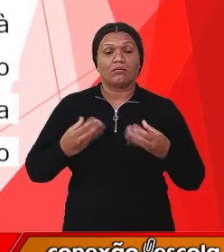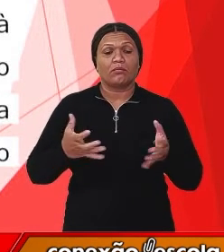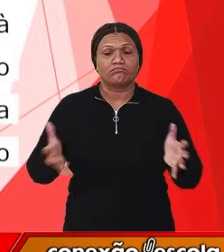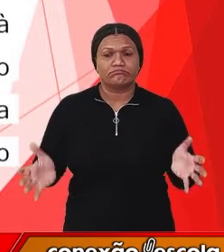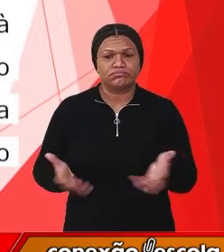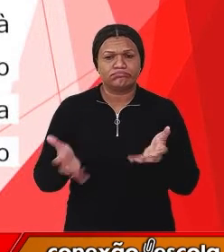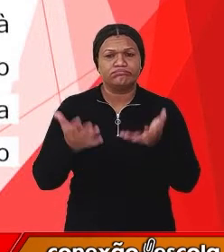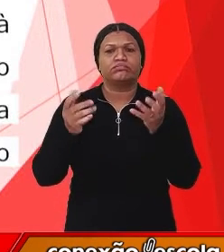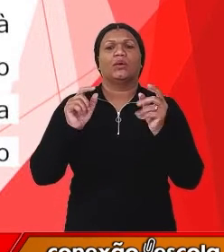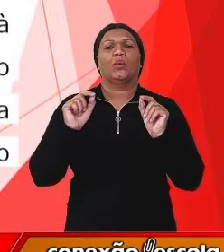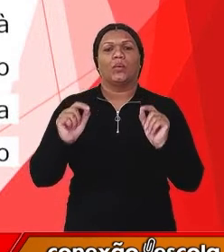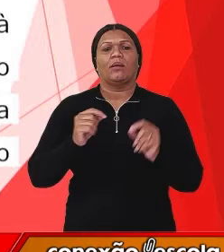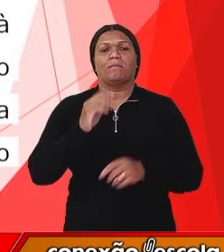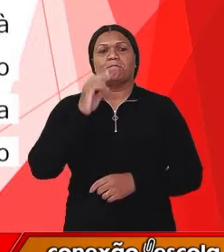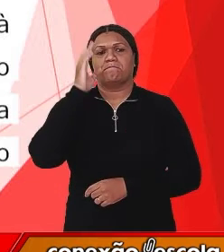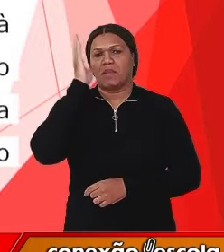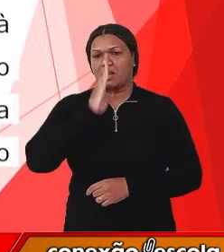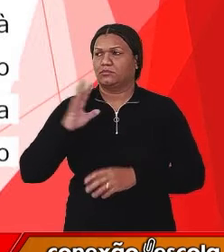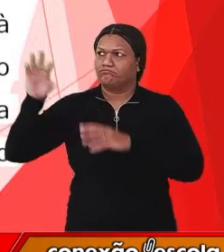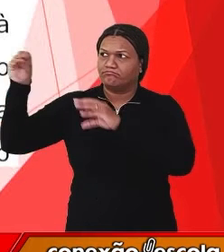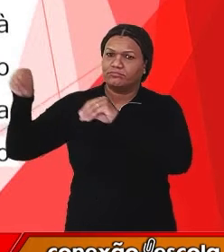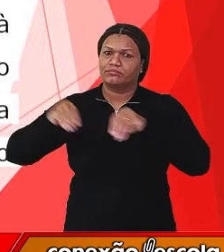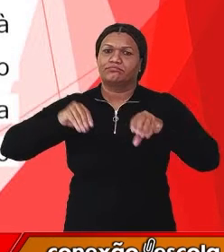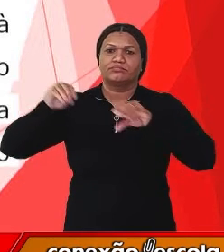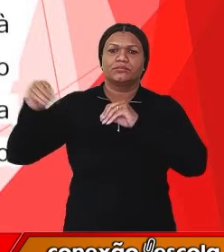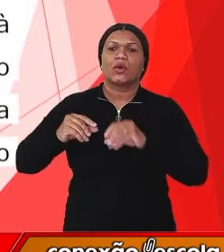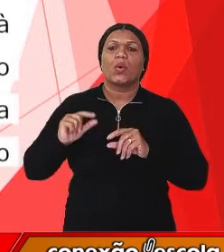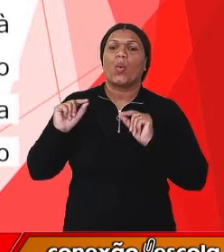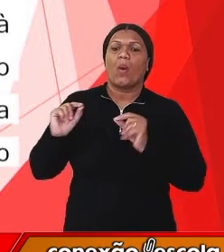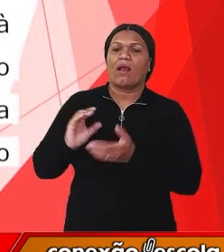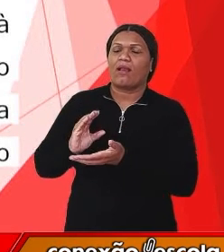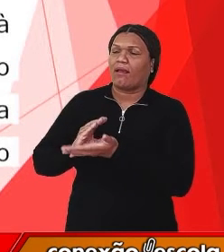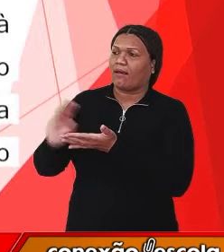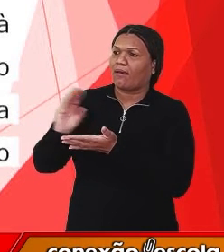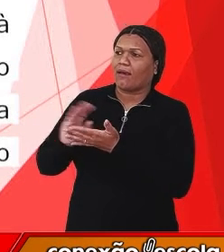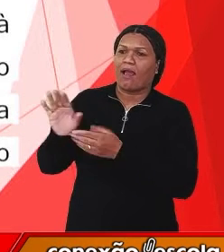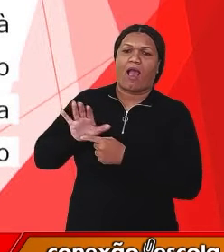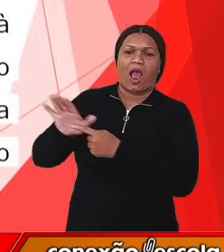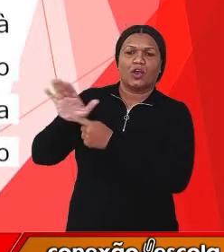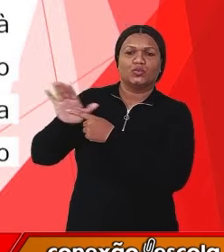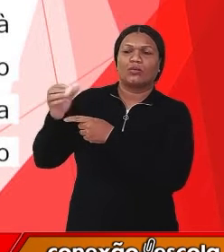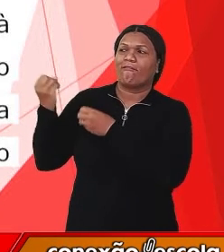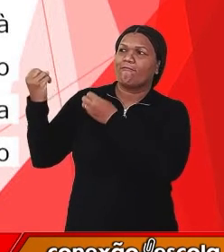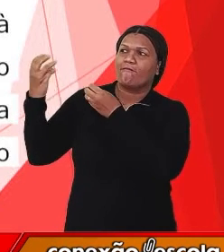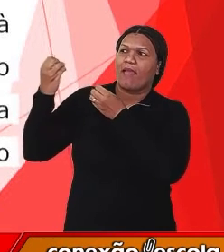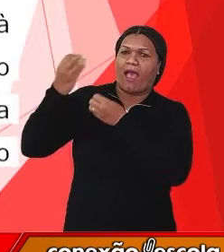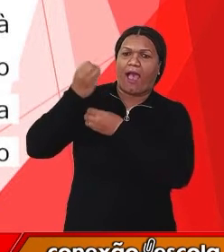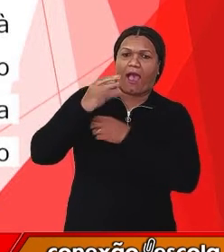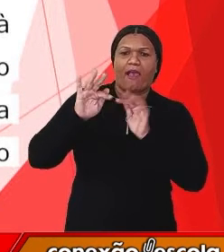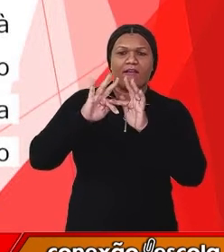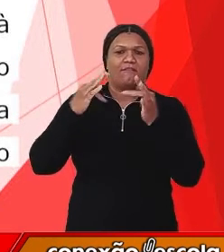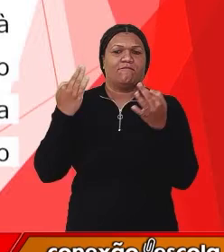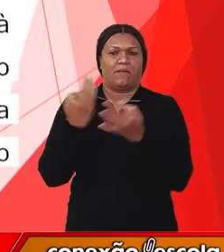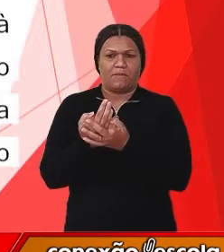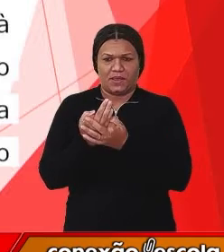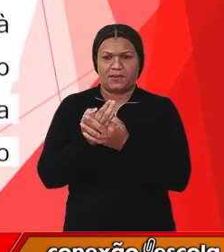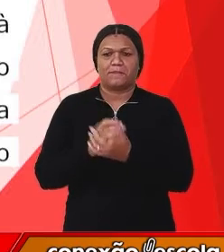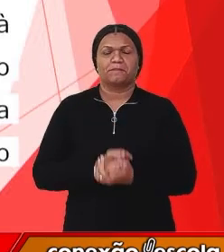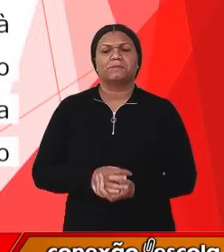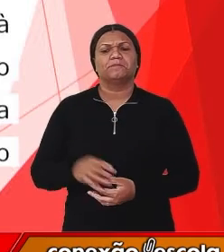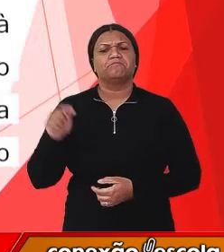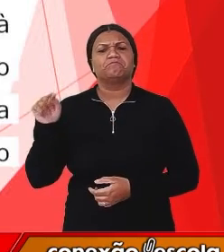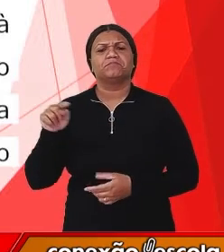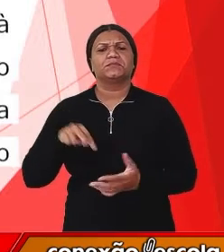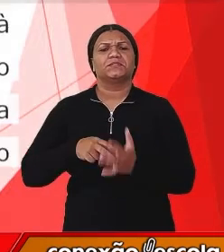Brasil, investindo no subsídio da viagem das famílias de imigrantes. O que significa isso?